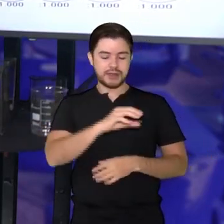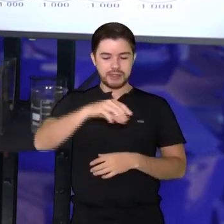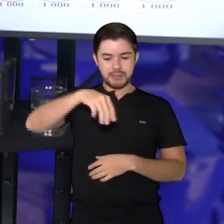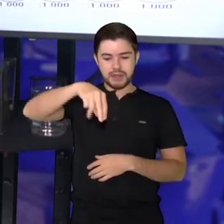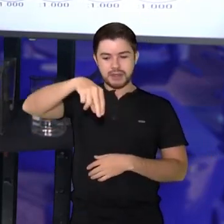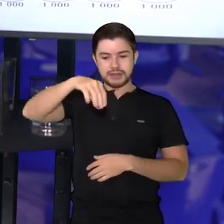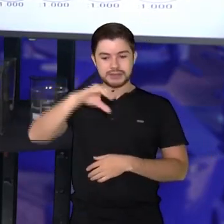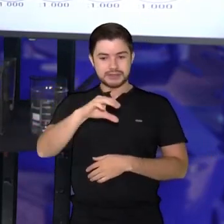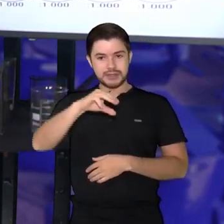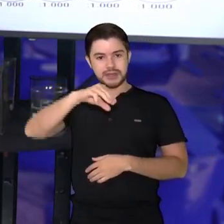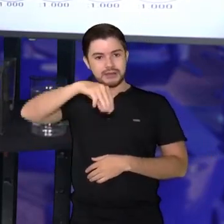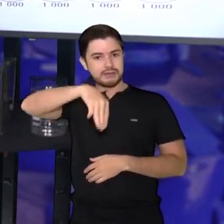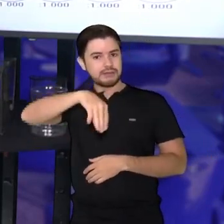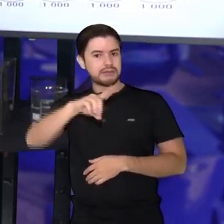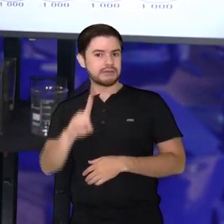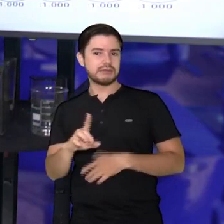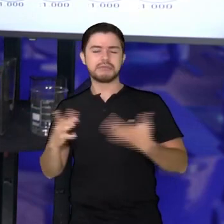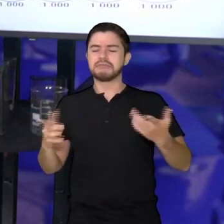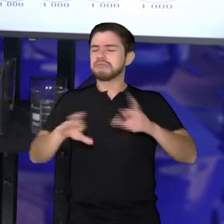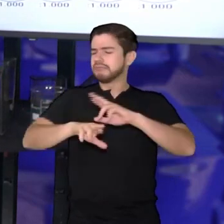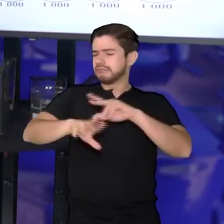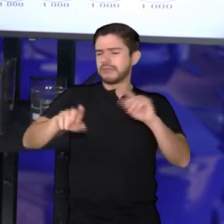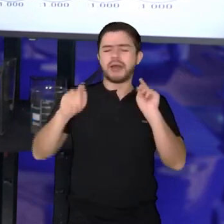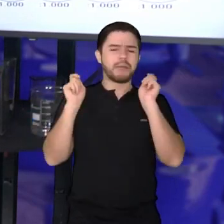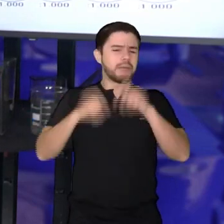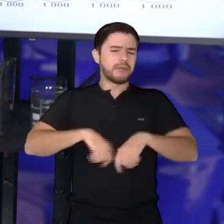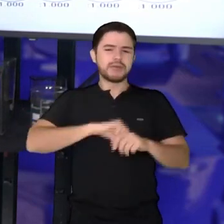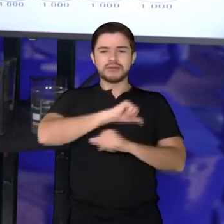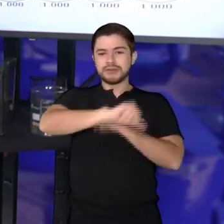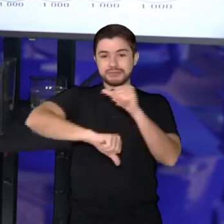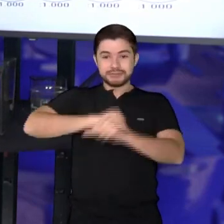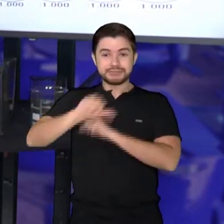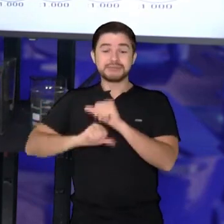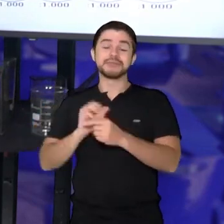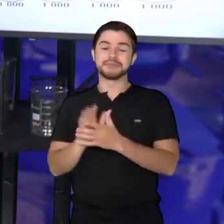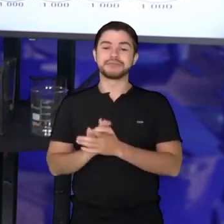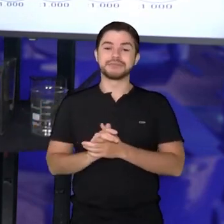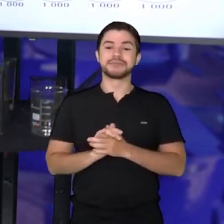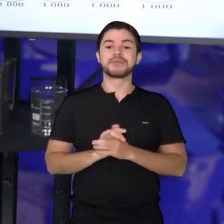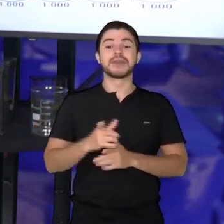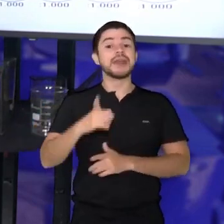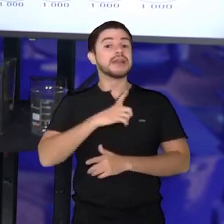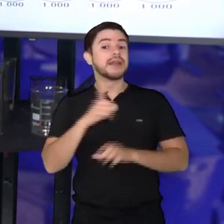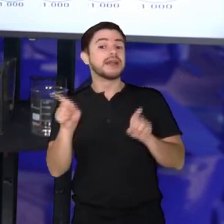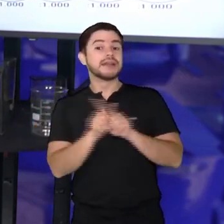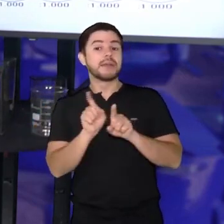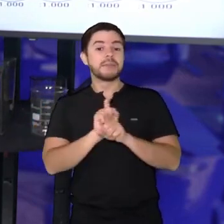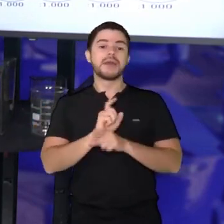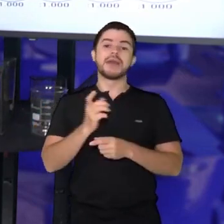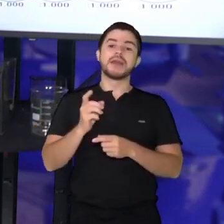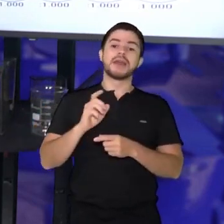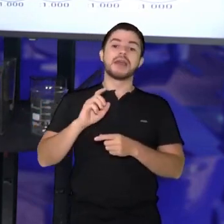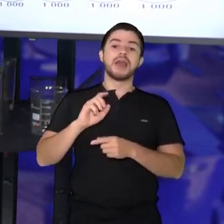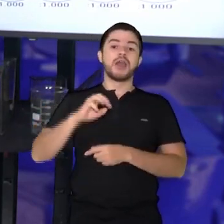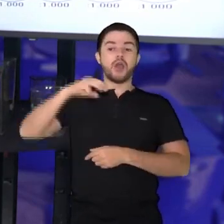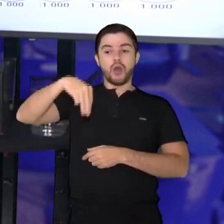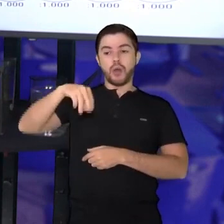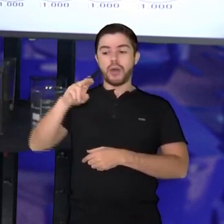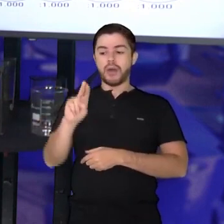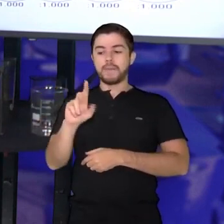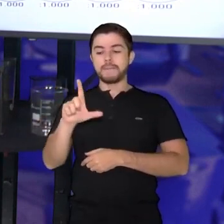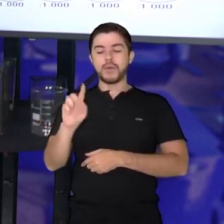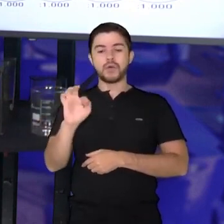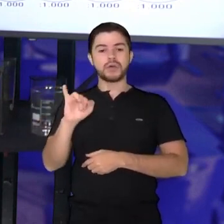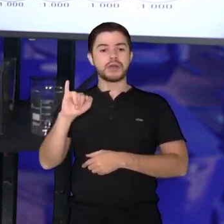para quilômetro cúbico. A gente pode fazer essa transformação. Mas também existem os múltiplos dessa unidade padrão, que é o